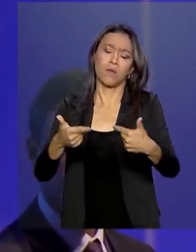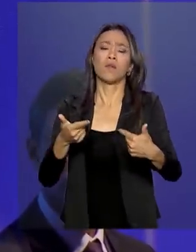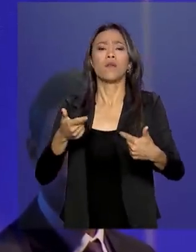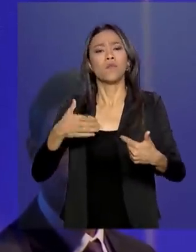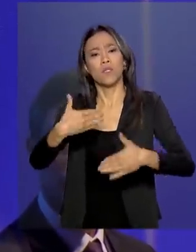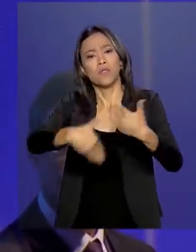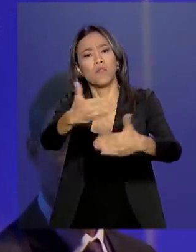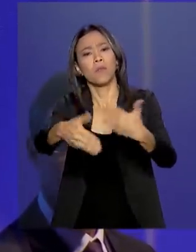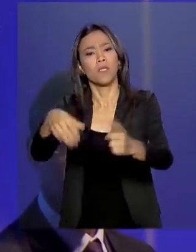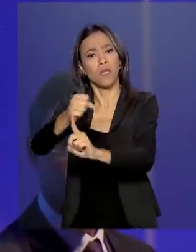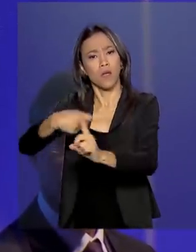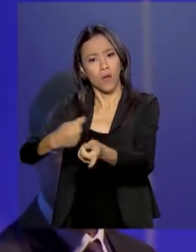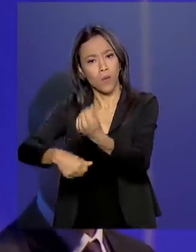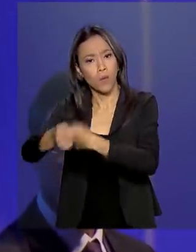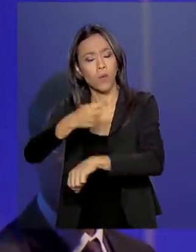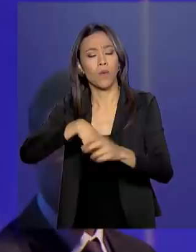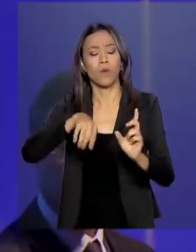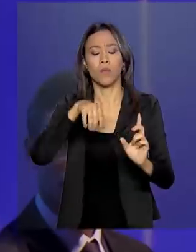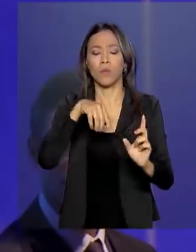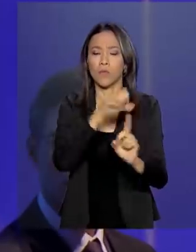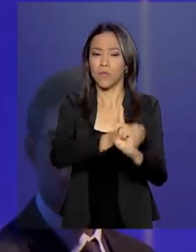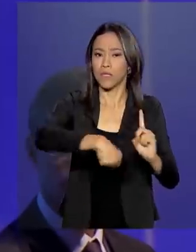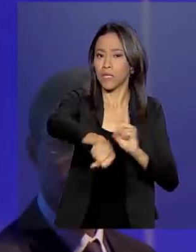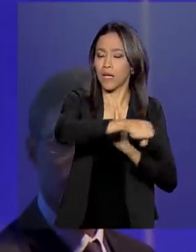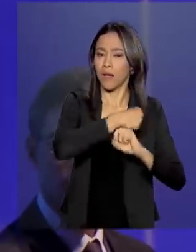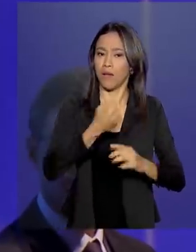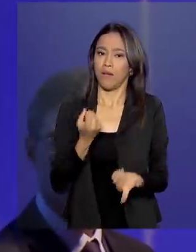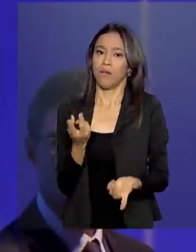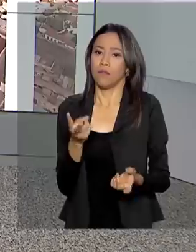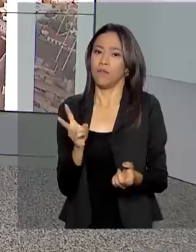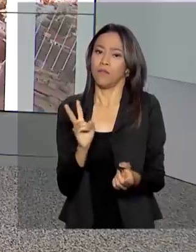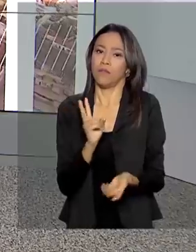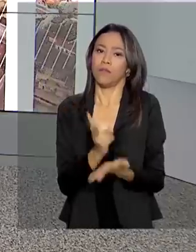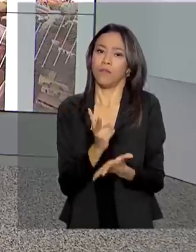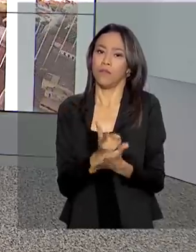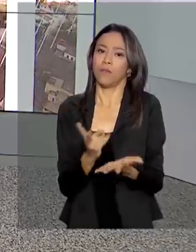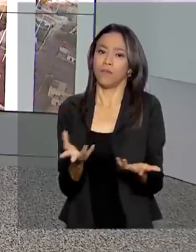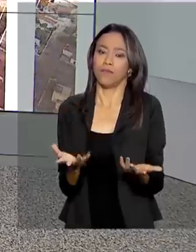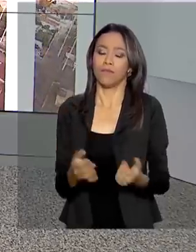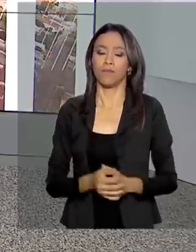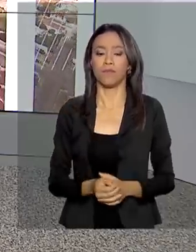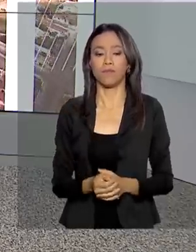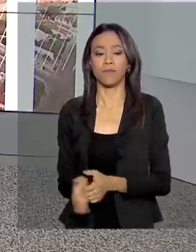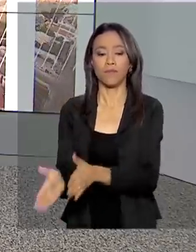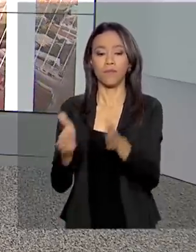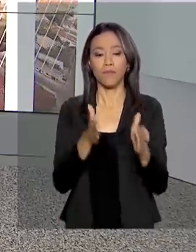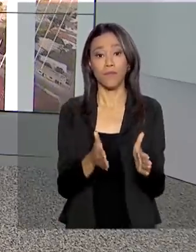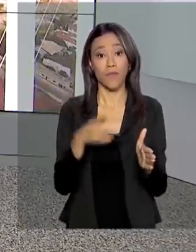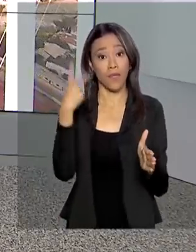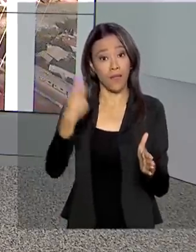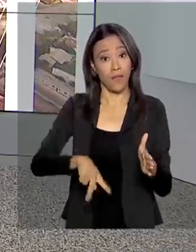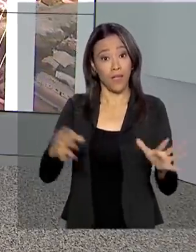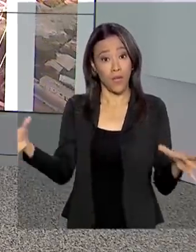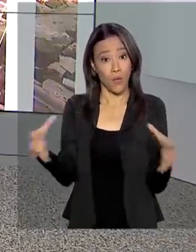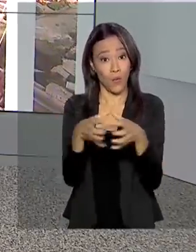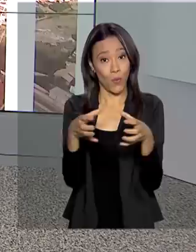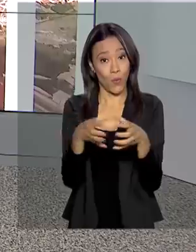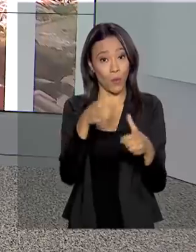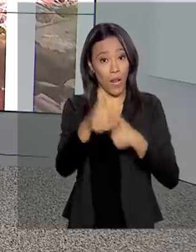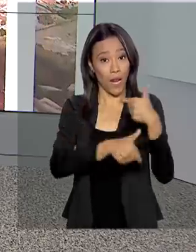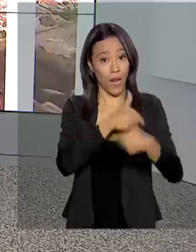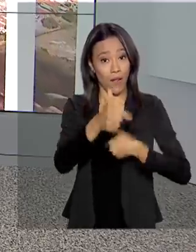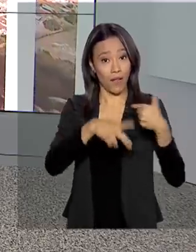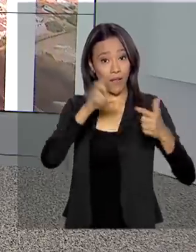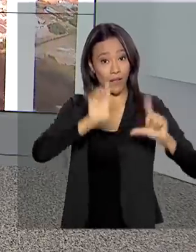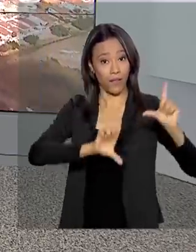social e com a preservação que os recursos que nós temos ea nossa equipe continua na antártica